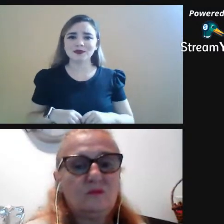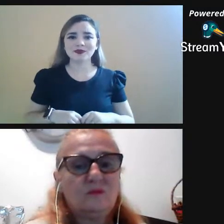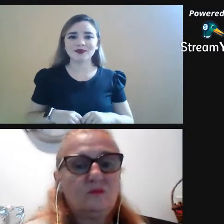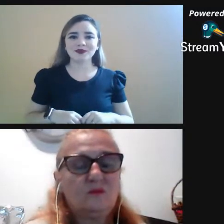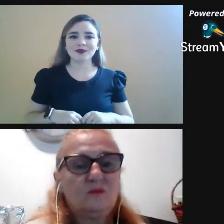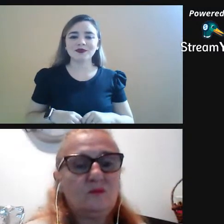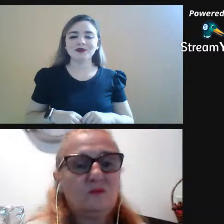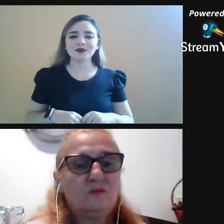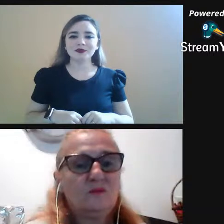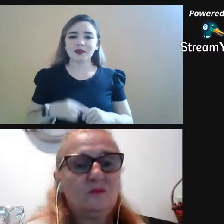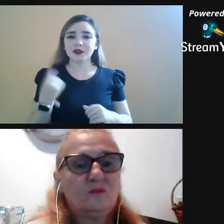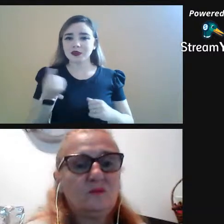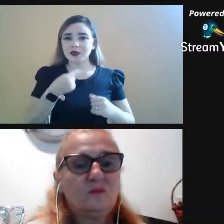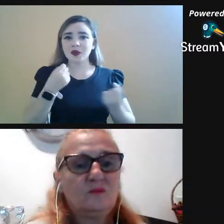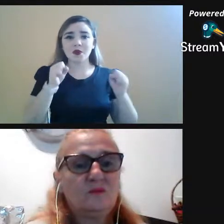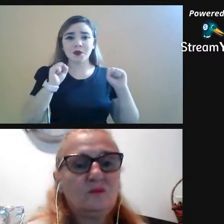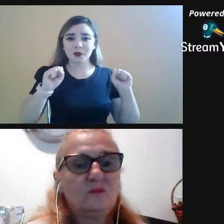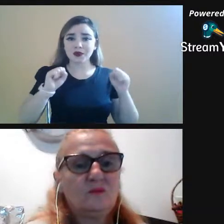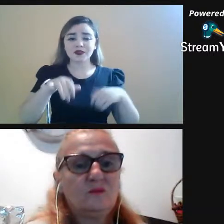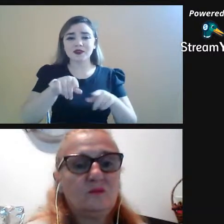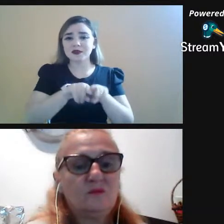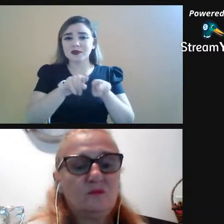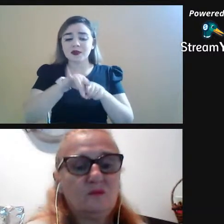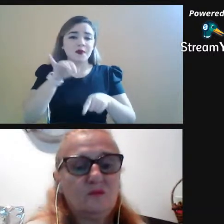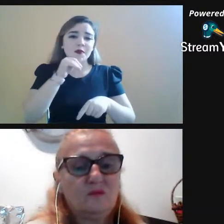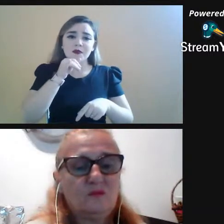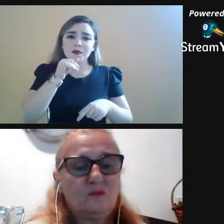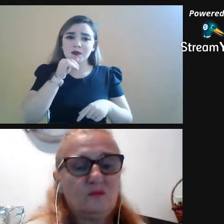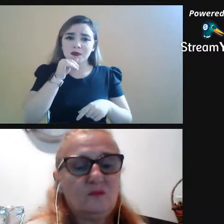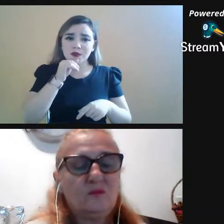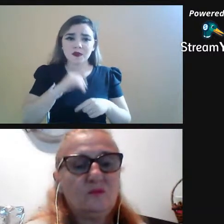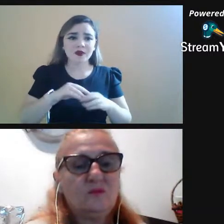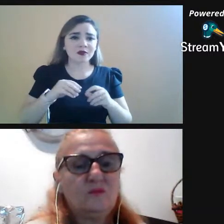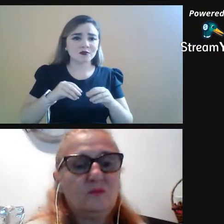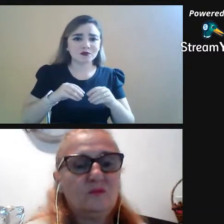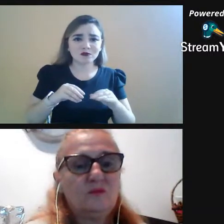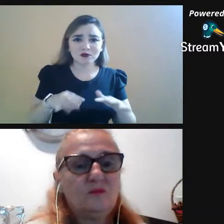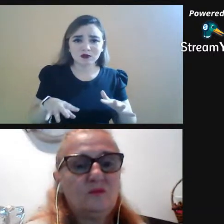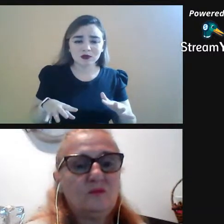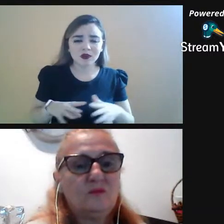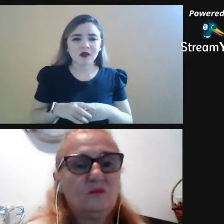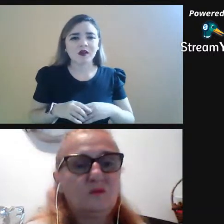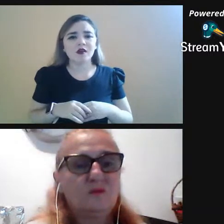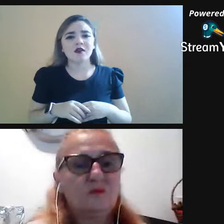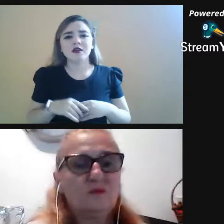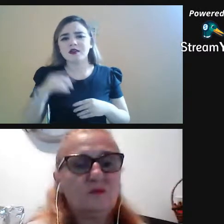A gente pode fazer, por exemplo, sabões. Imagina se a gente tem